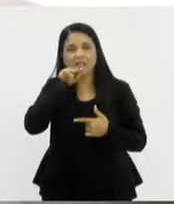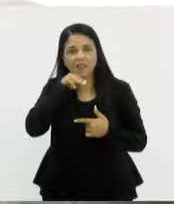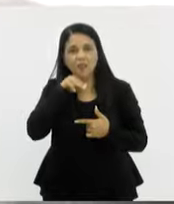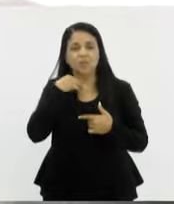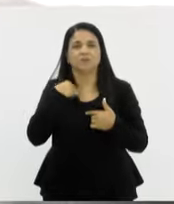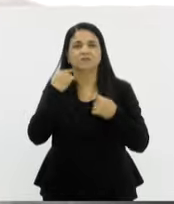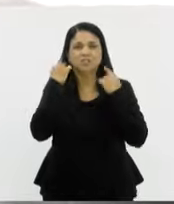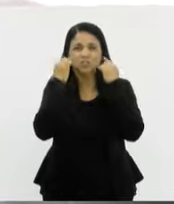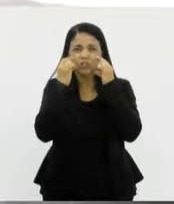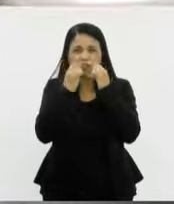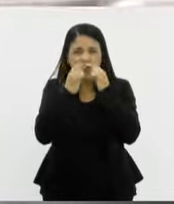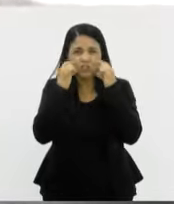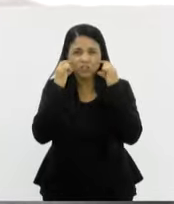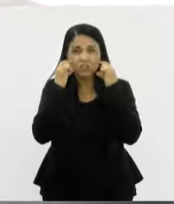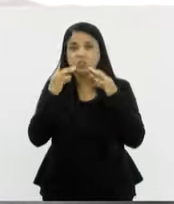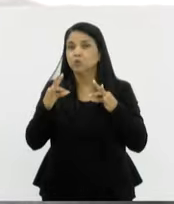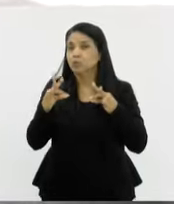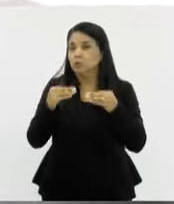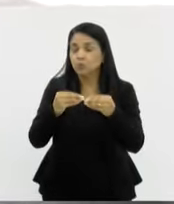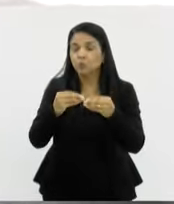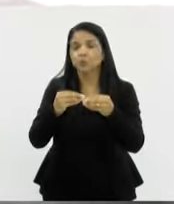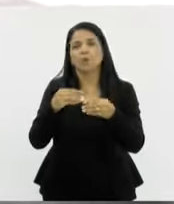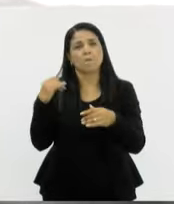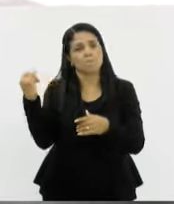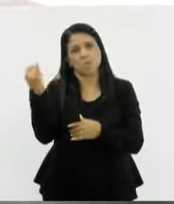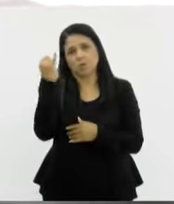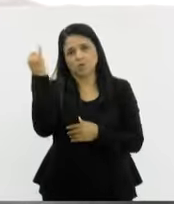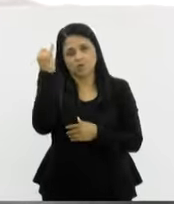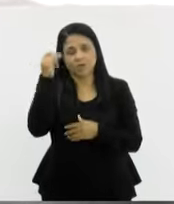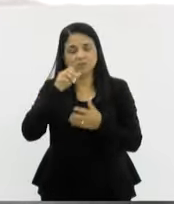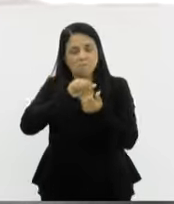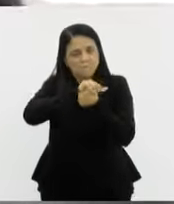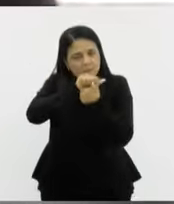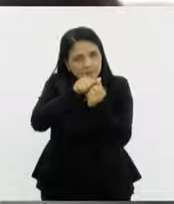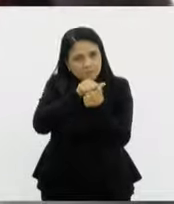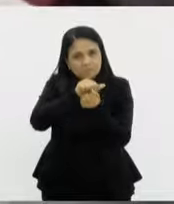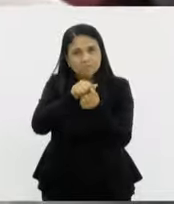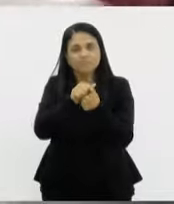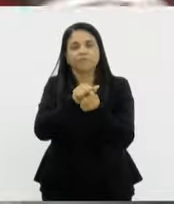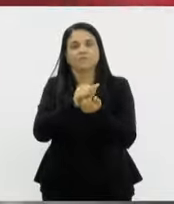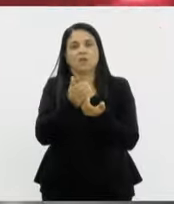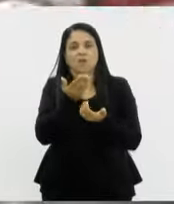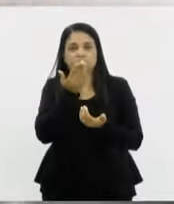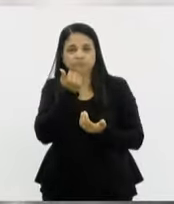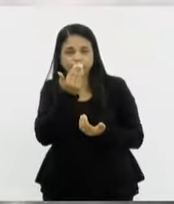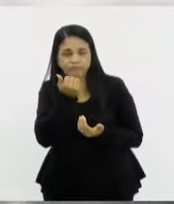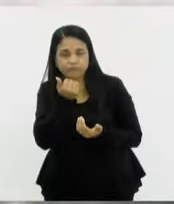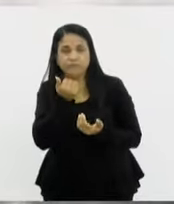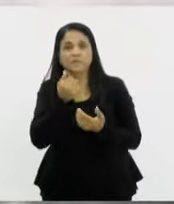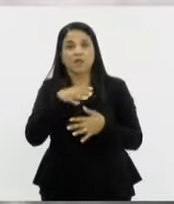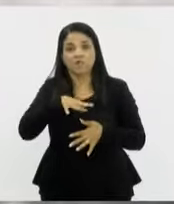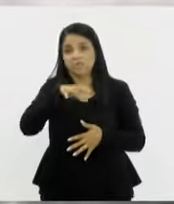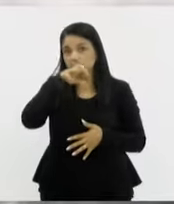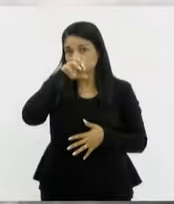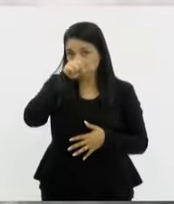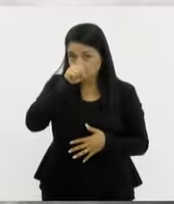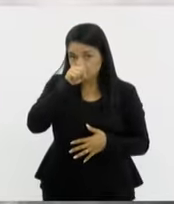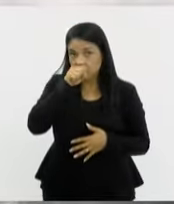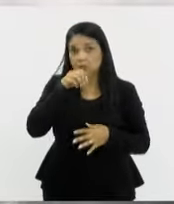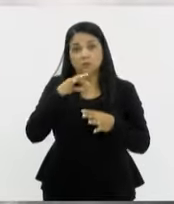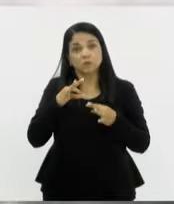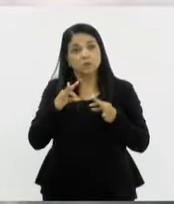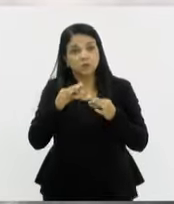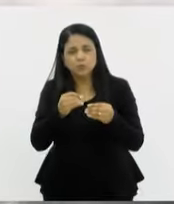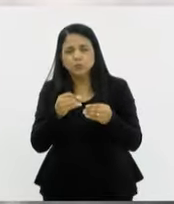faz parte de um grande processo muito importante, que é a mastigação, a digestão, a respiração. Então, para que isso tenha